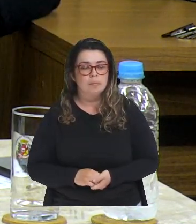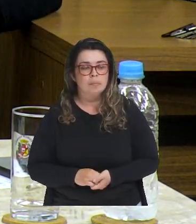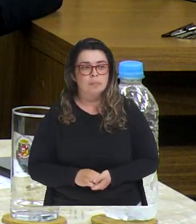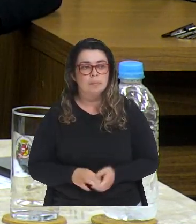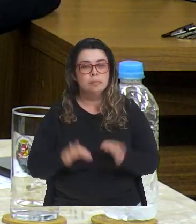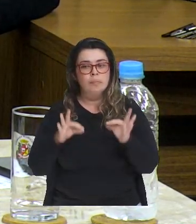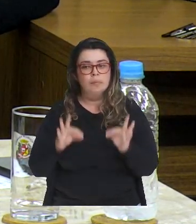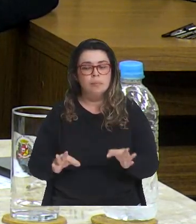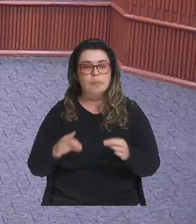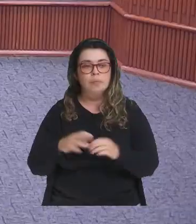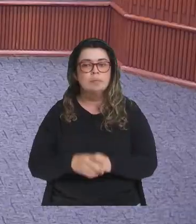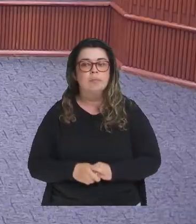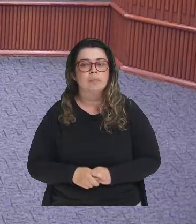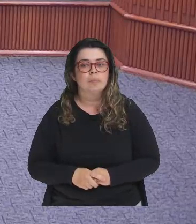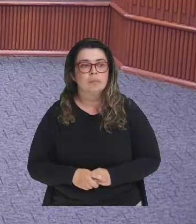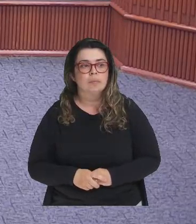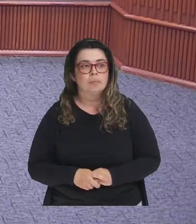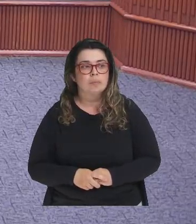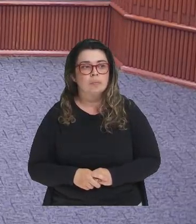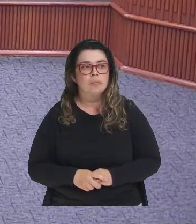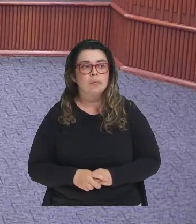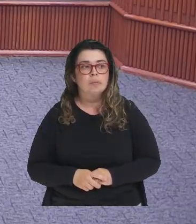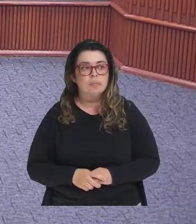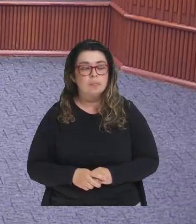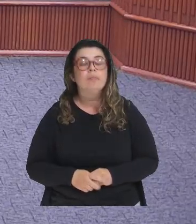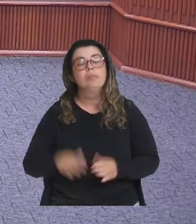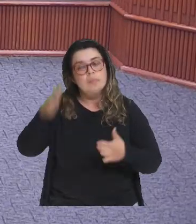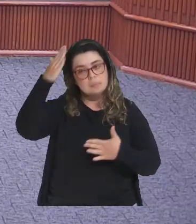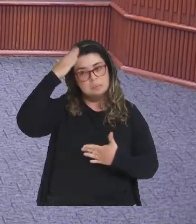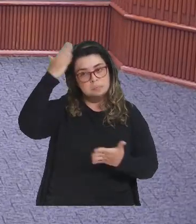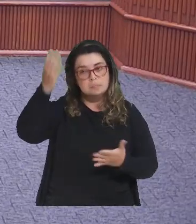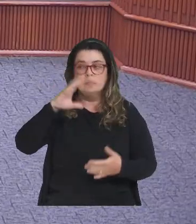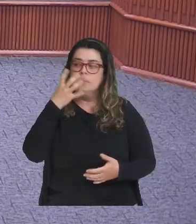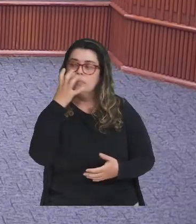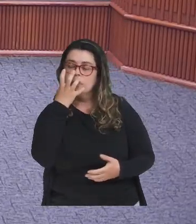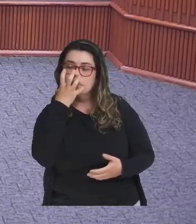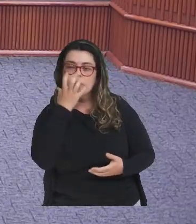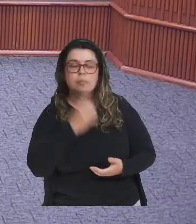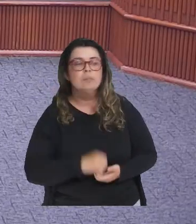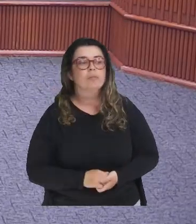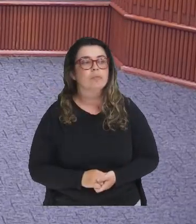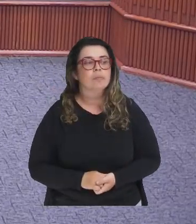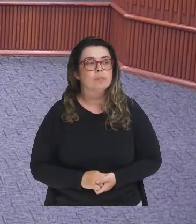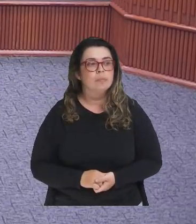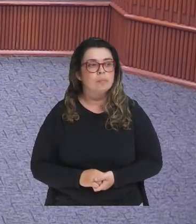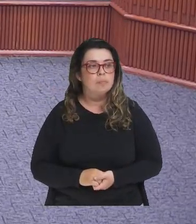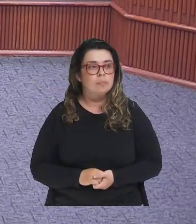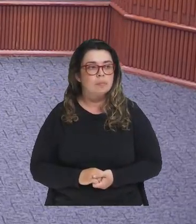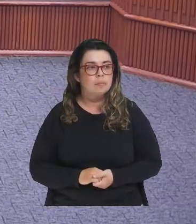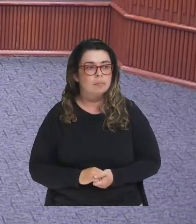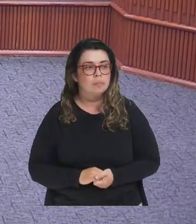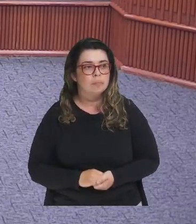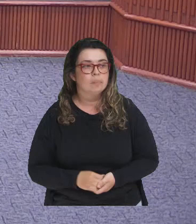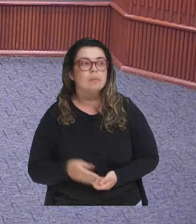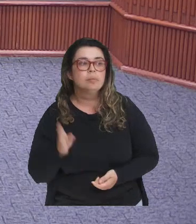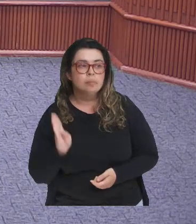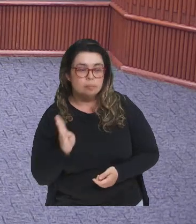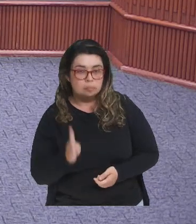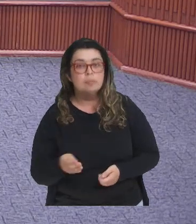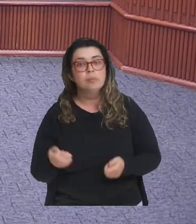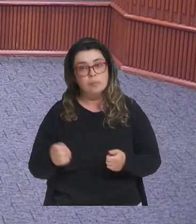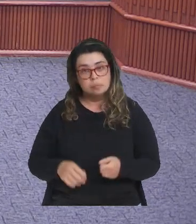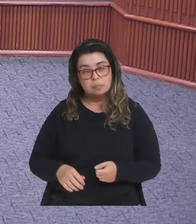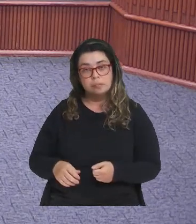Perfeitamente, vereador Rogério Nascimento, foi bem lembrado, agradeço ao vereador Alexandre Cachorrão, até pela experiência de já ter ocupado essa